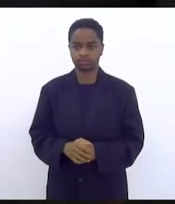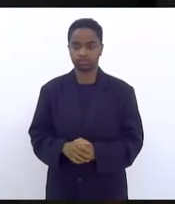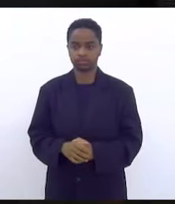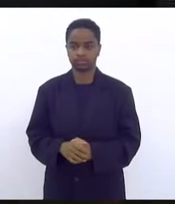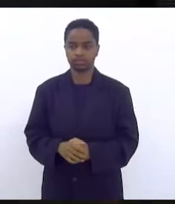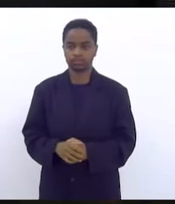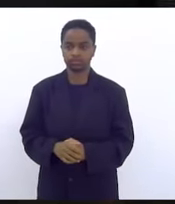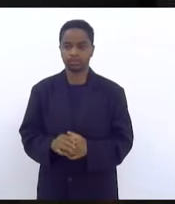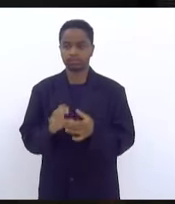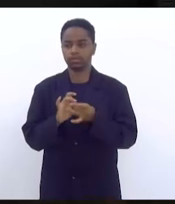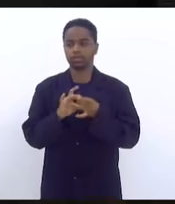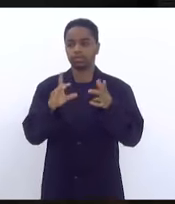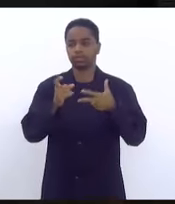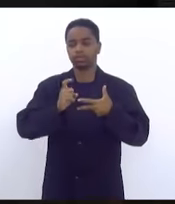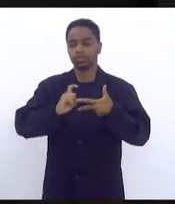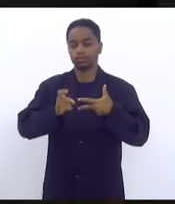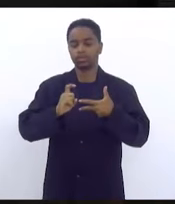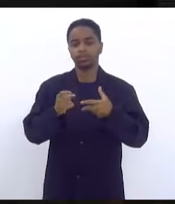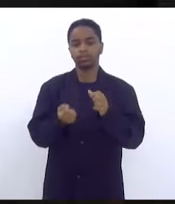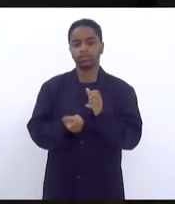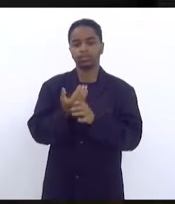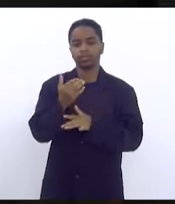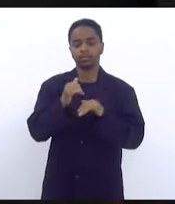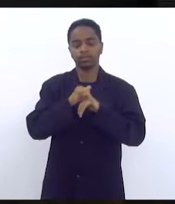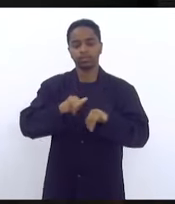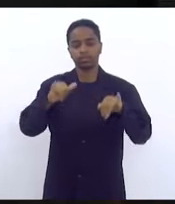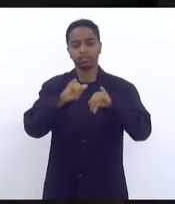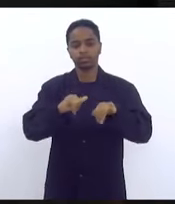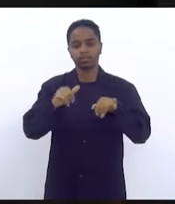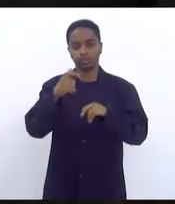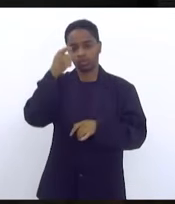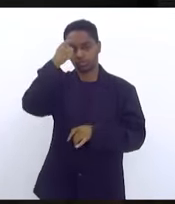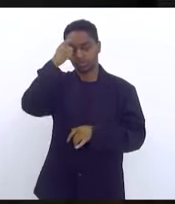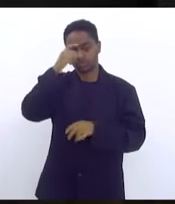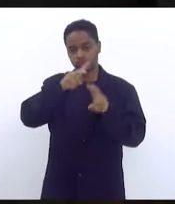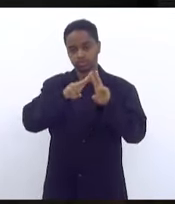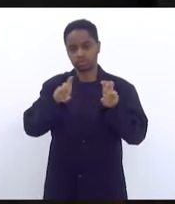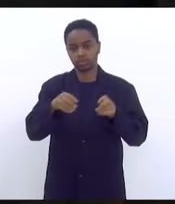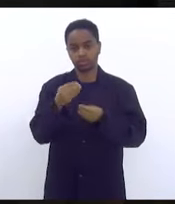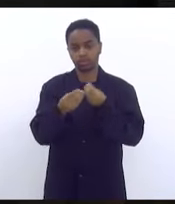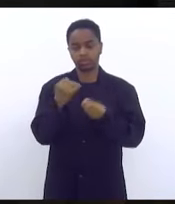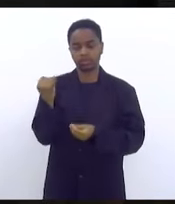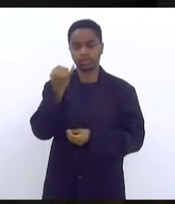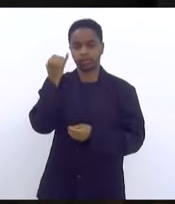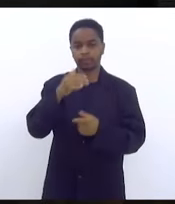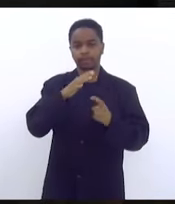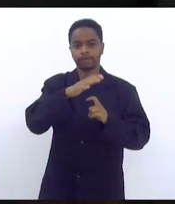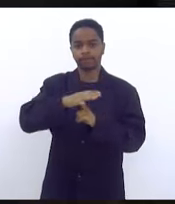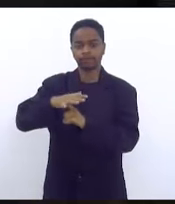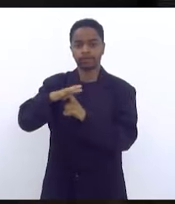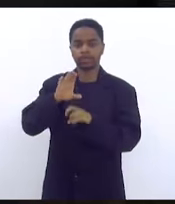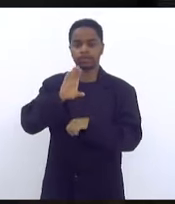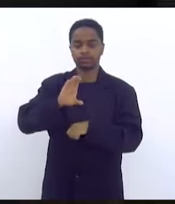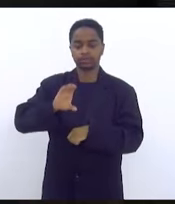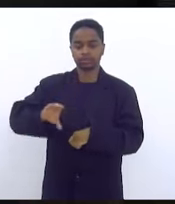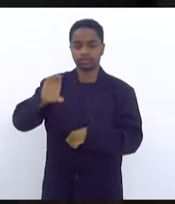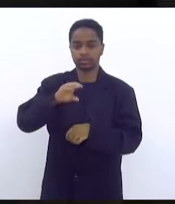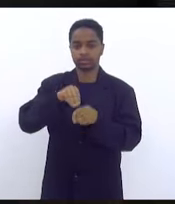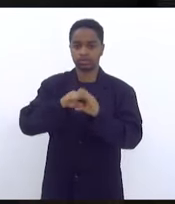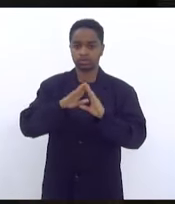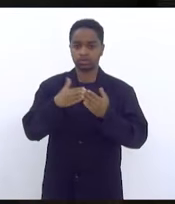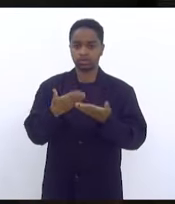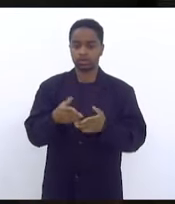que autoriza o Poder Executivo a realizar campanha de conscientização sobre a importância das feiras científicas escolares